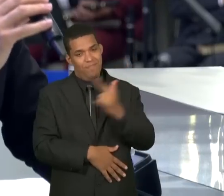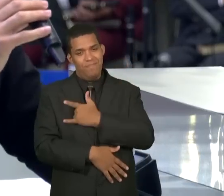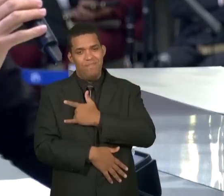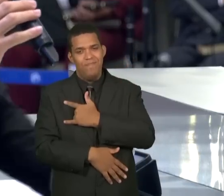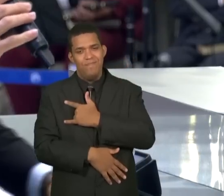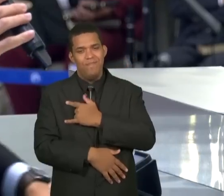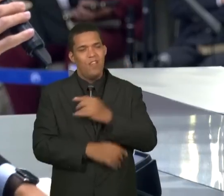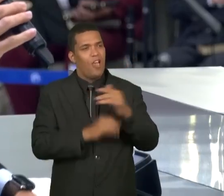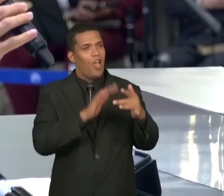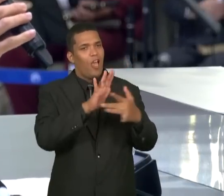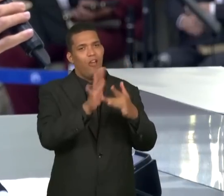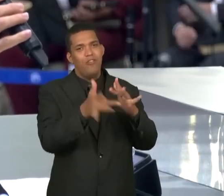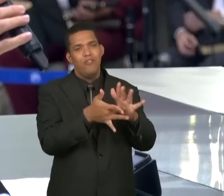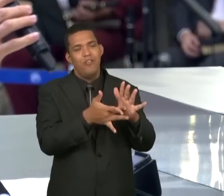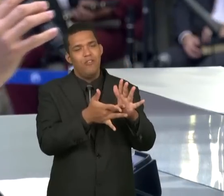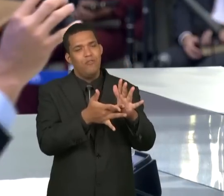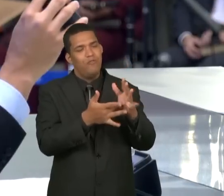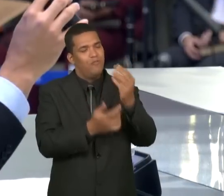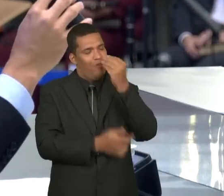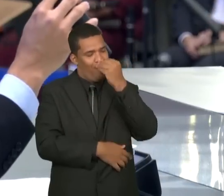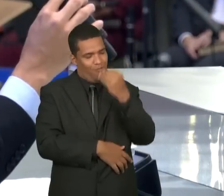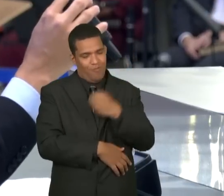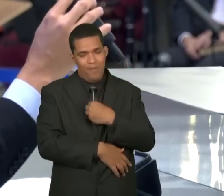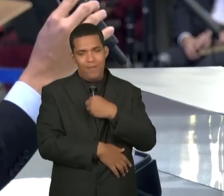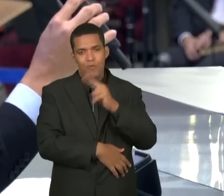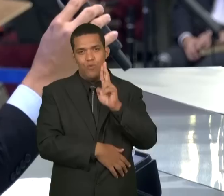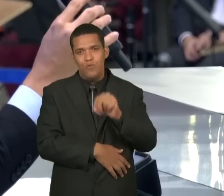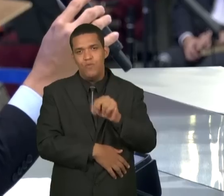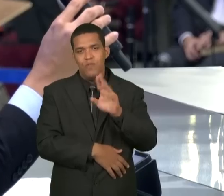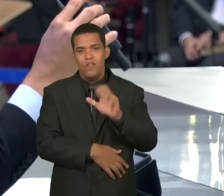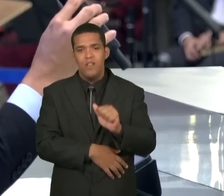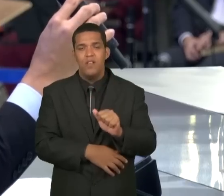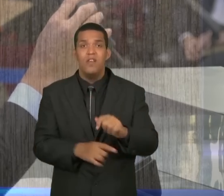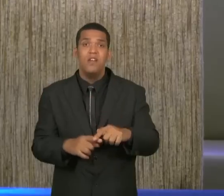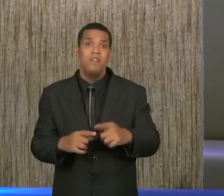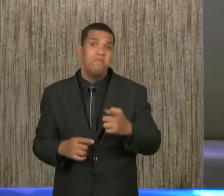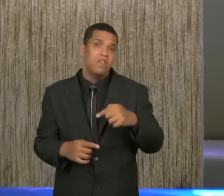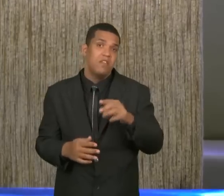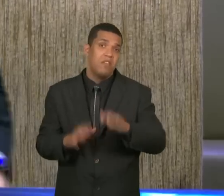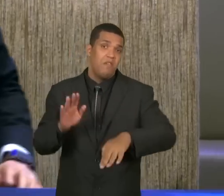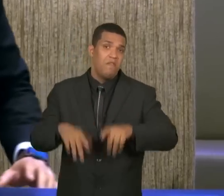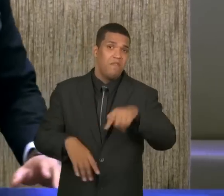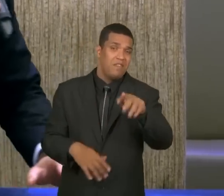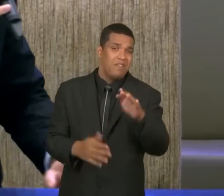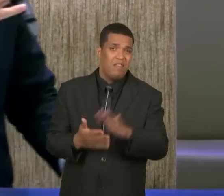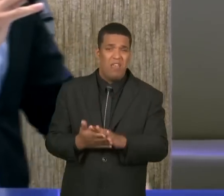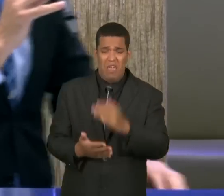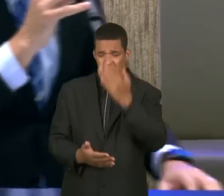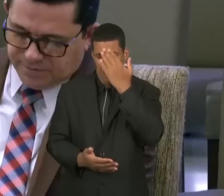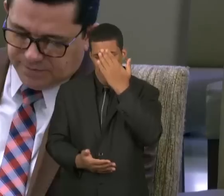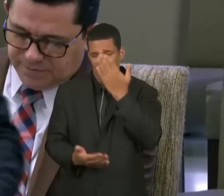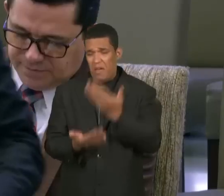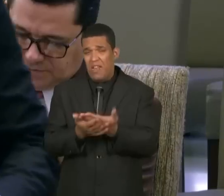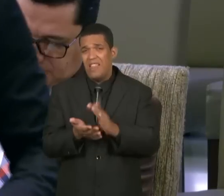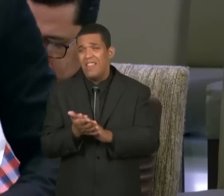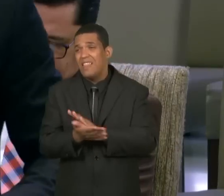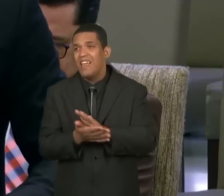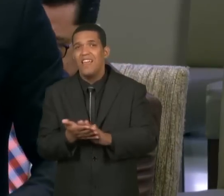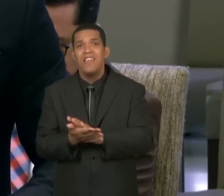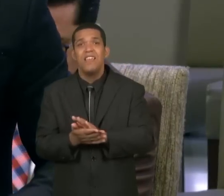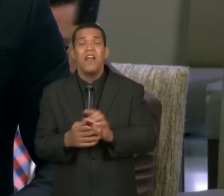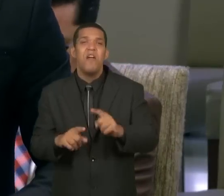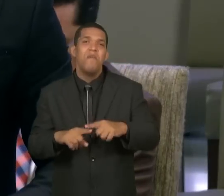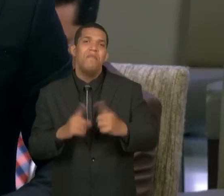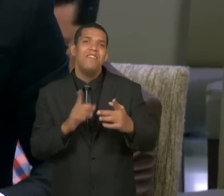você está dizendo no seu coração mas eu não creio nele e ele te diz mas ainda assim eu te